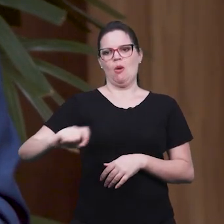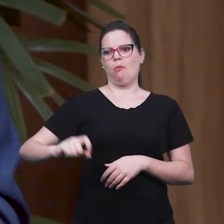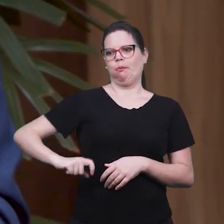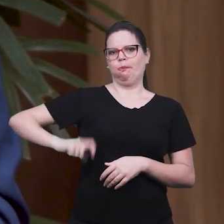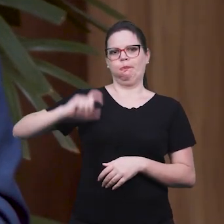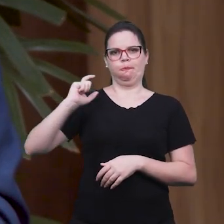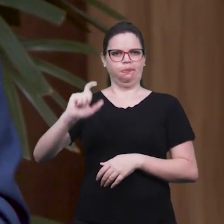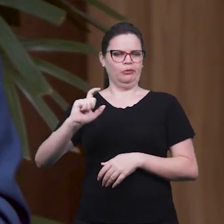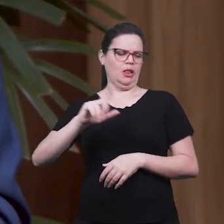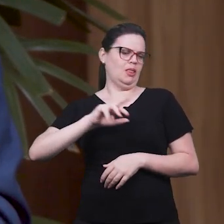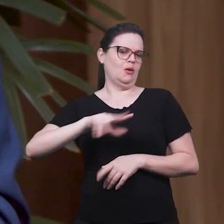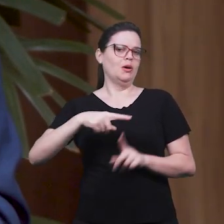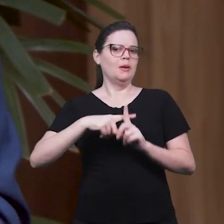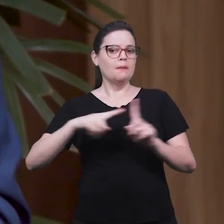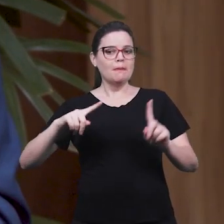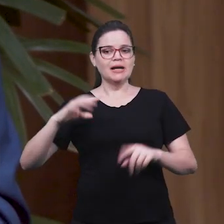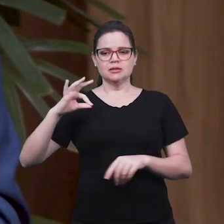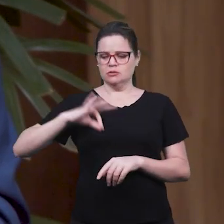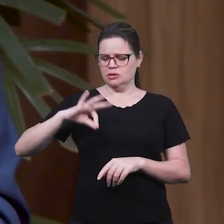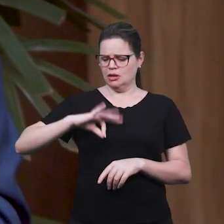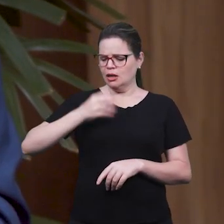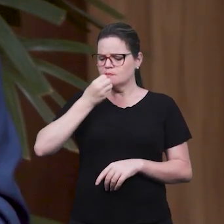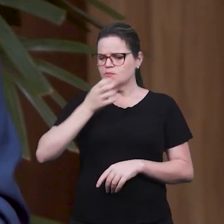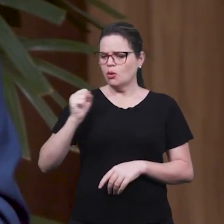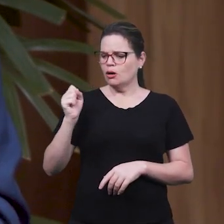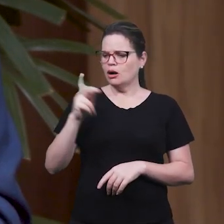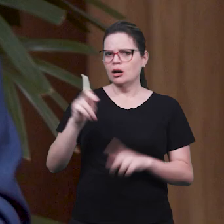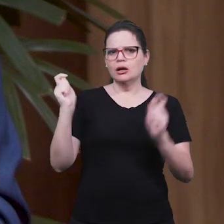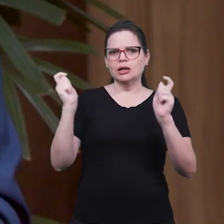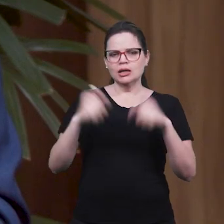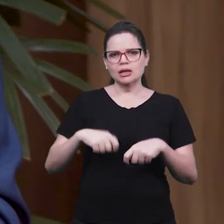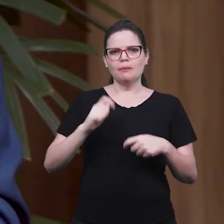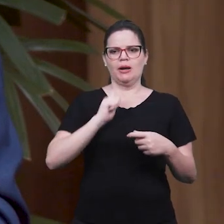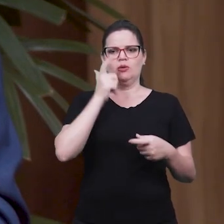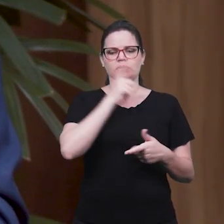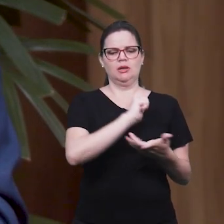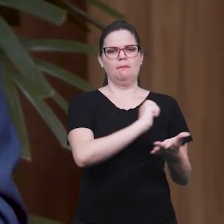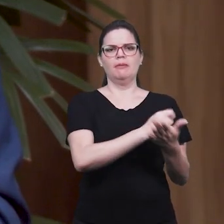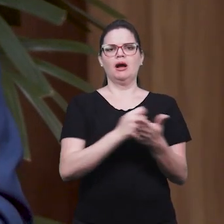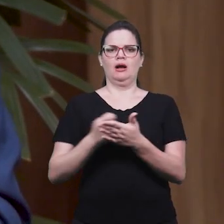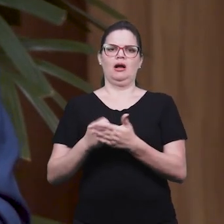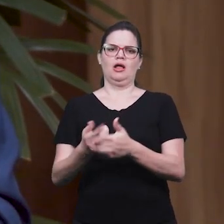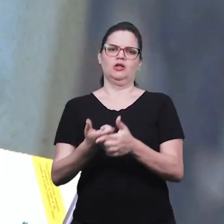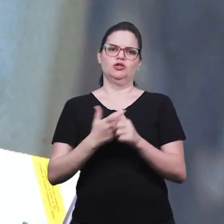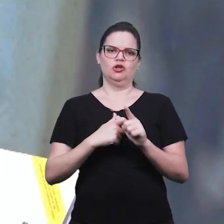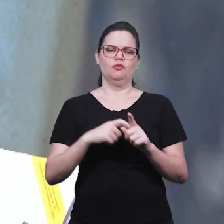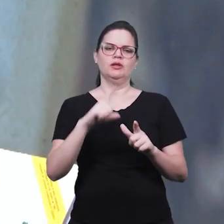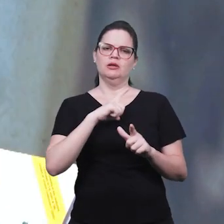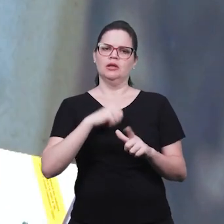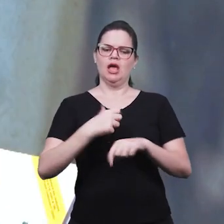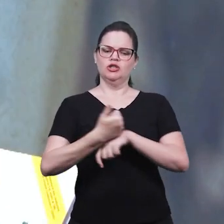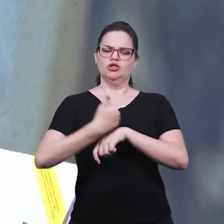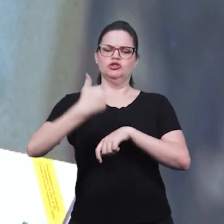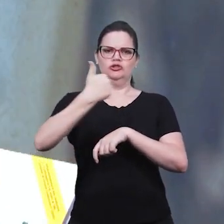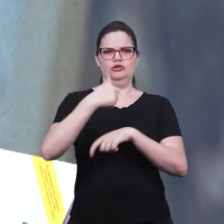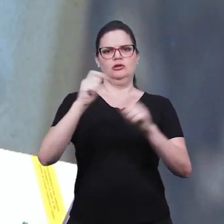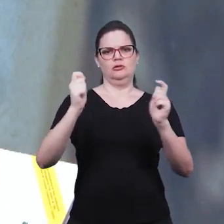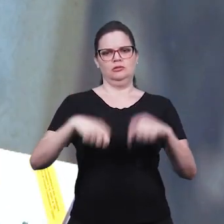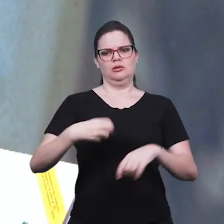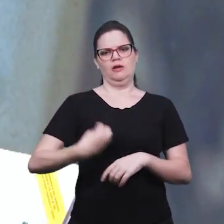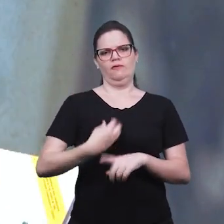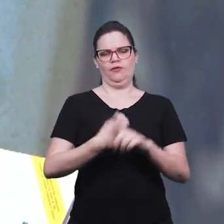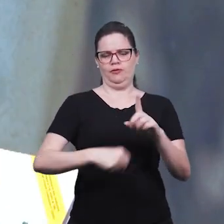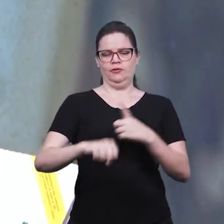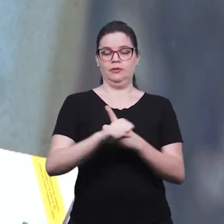seja um valor para custear, né, as suas despesas, para que ela possa ter também um padrão de vida digno. Isso mesmo. A gente tem que